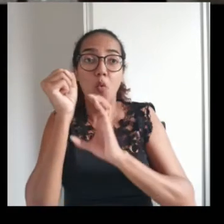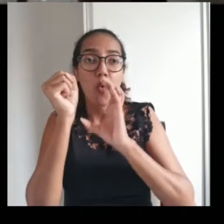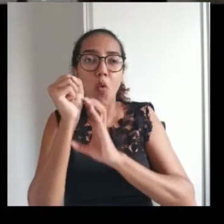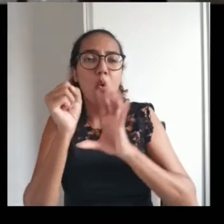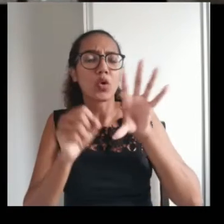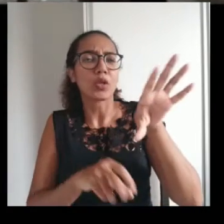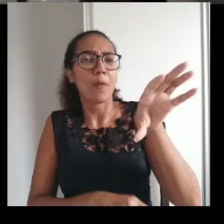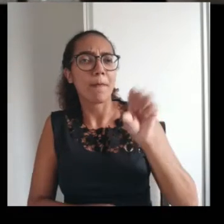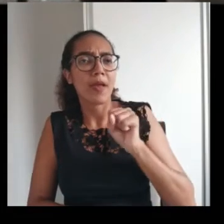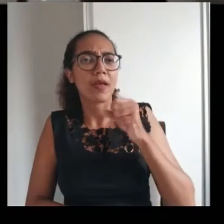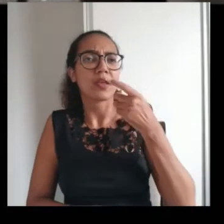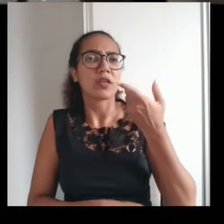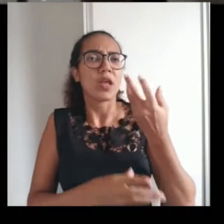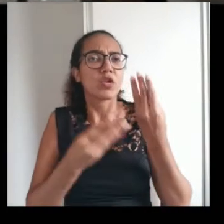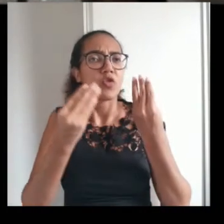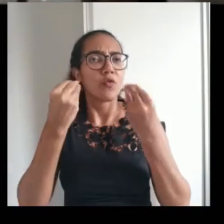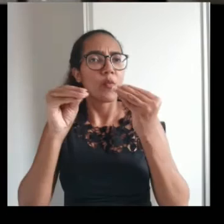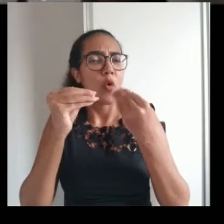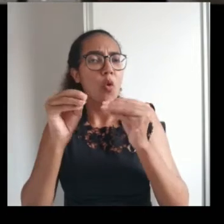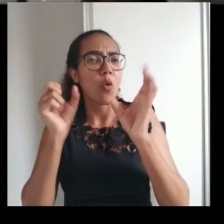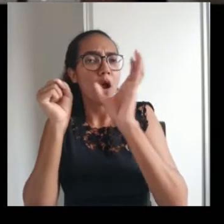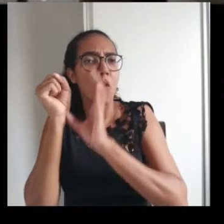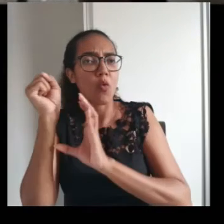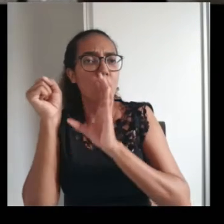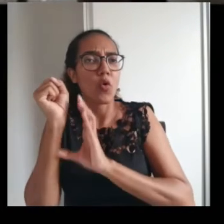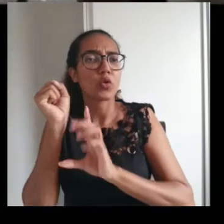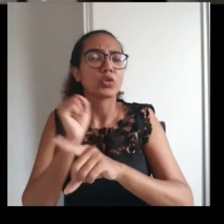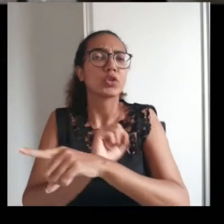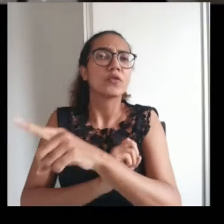isso também. E aí, nesse código, vocês